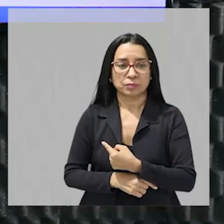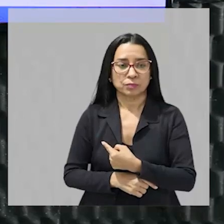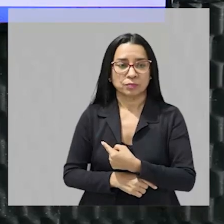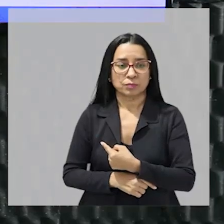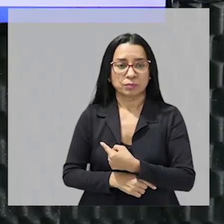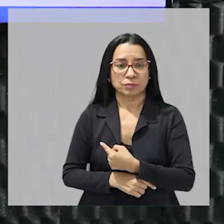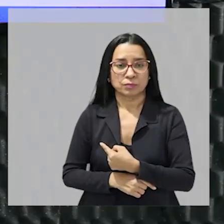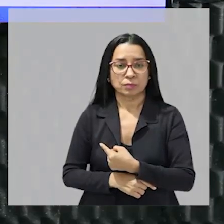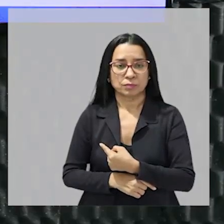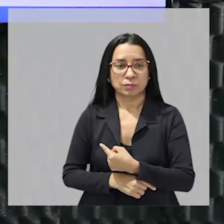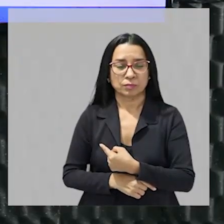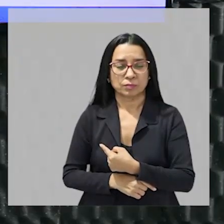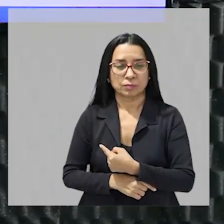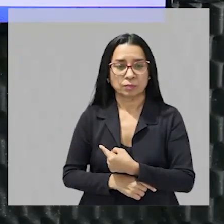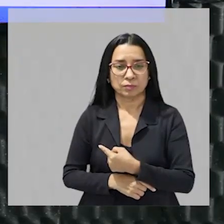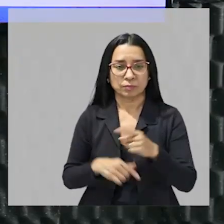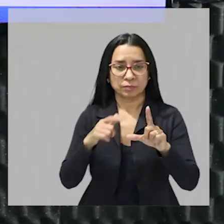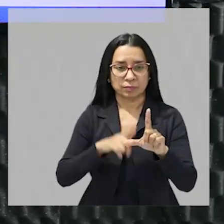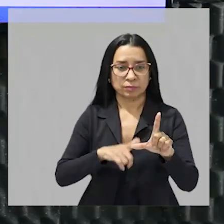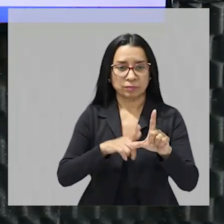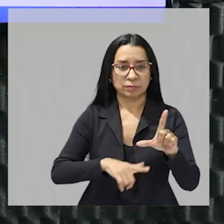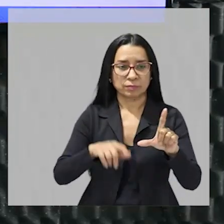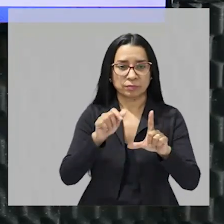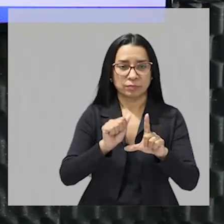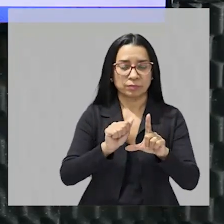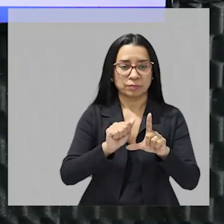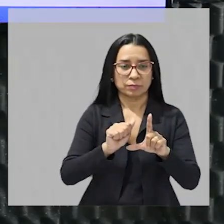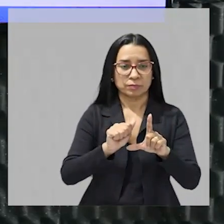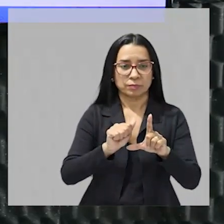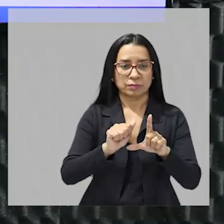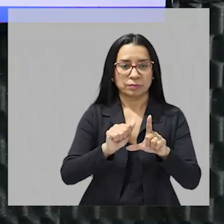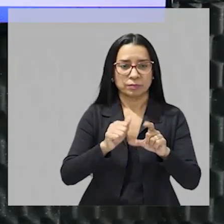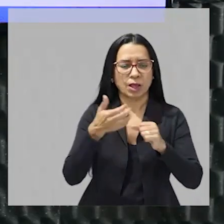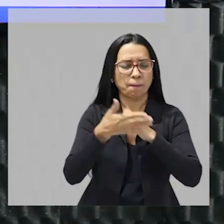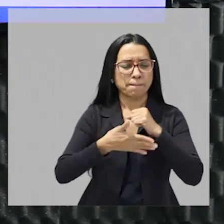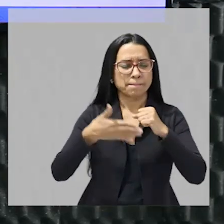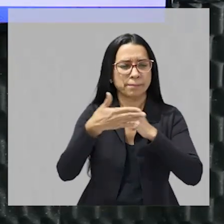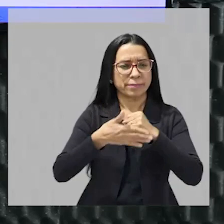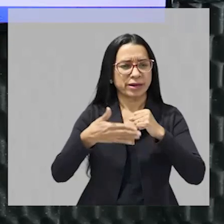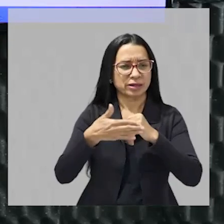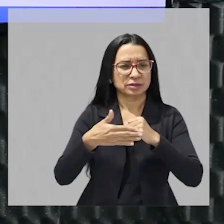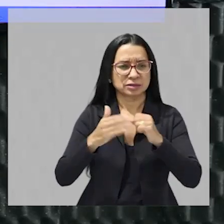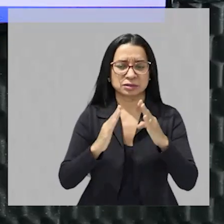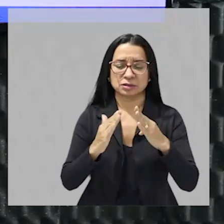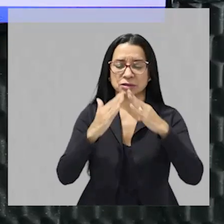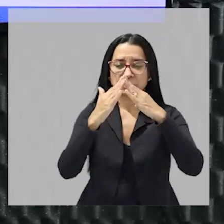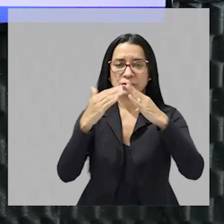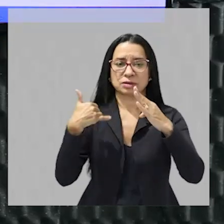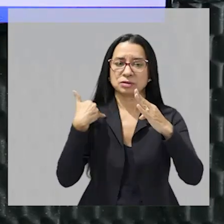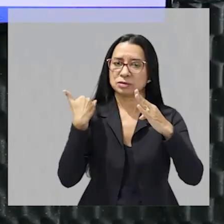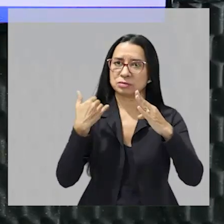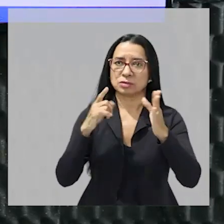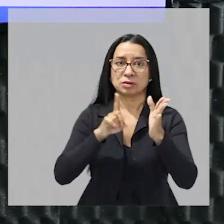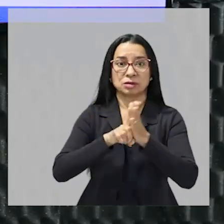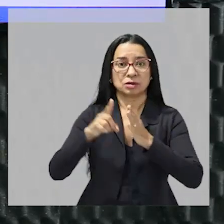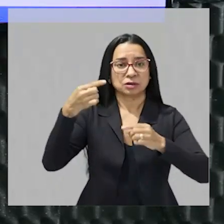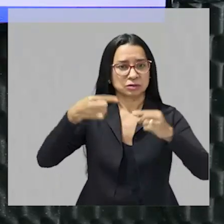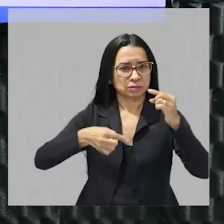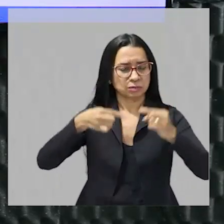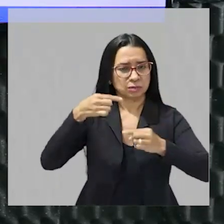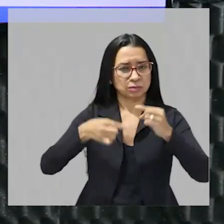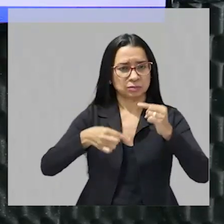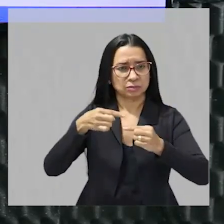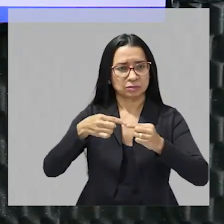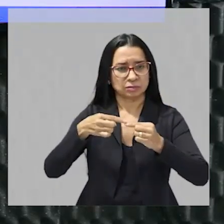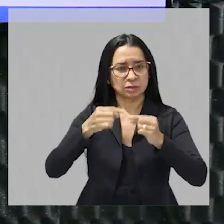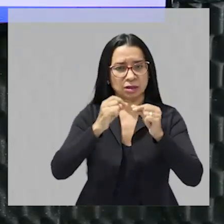O uso de combustíveis fósseis aumenta a base da pirâmide etária. O que é a base da pirâmide etária, Marcos? Isso é questão populacional. O uso de combustível fóssil